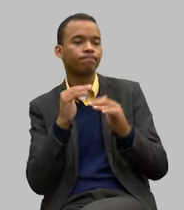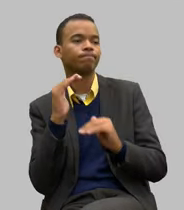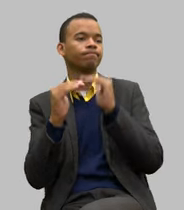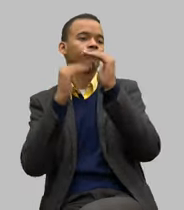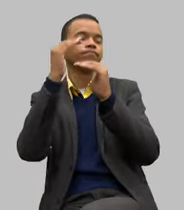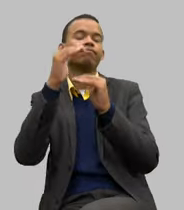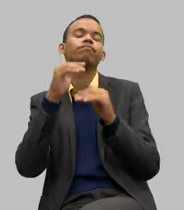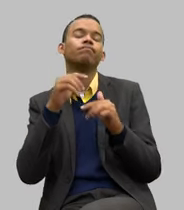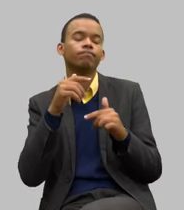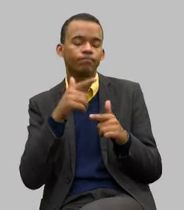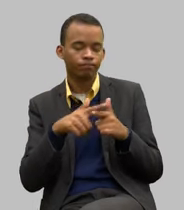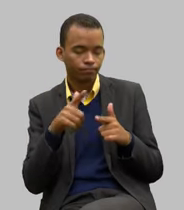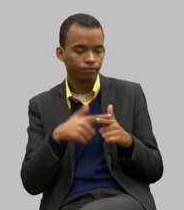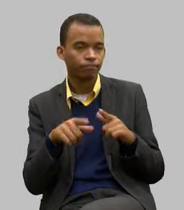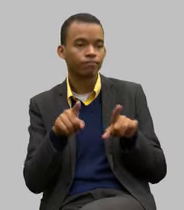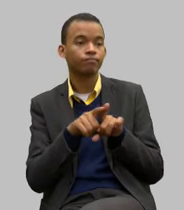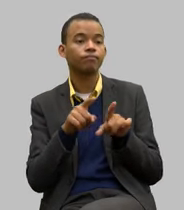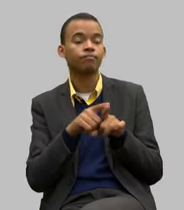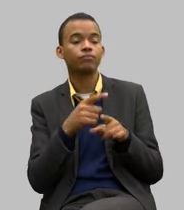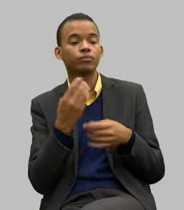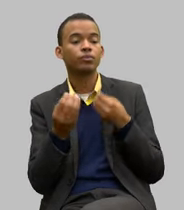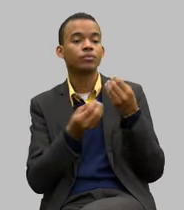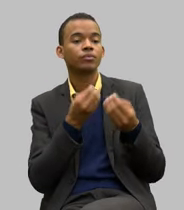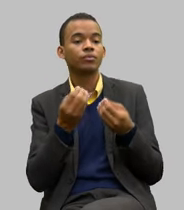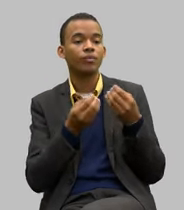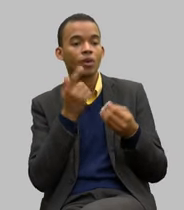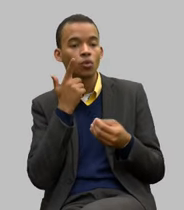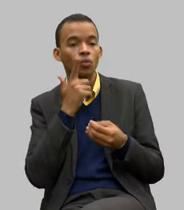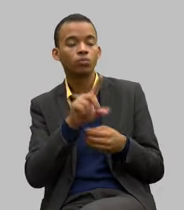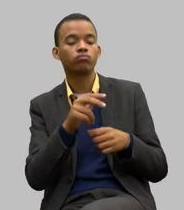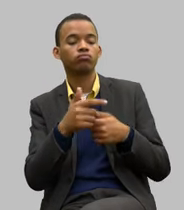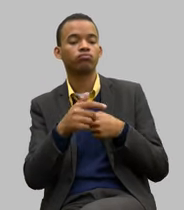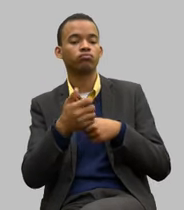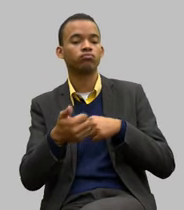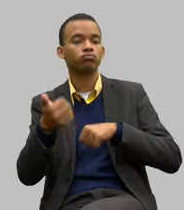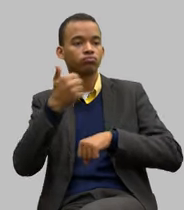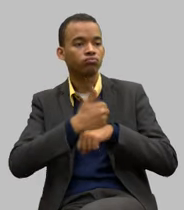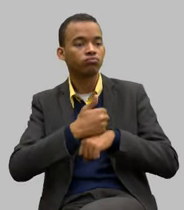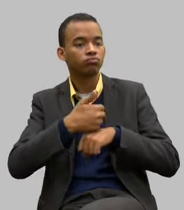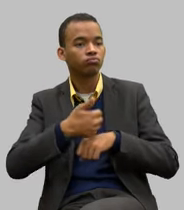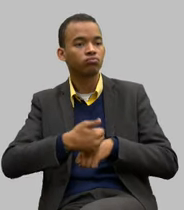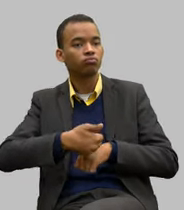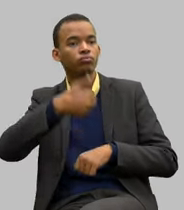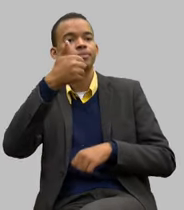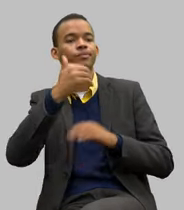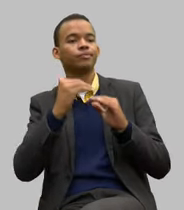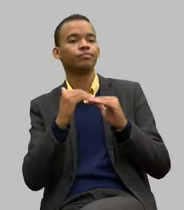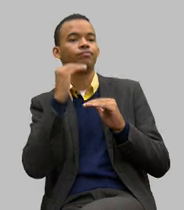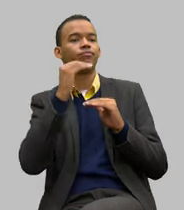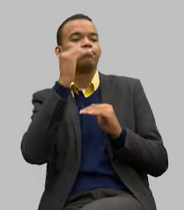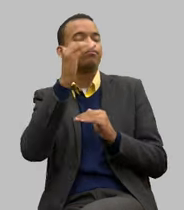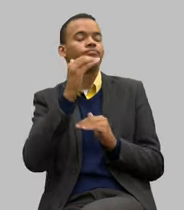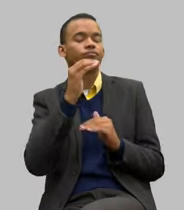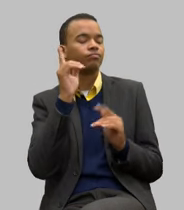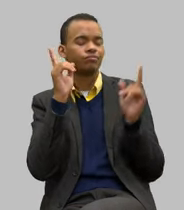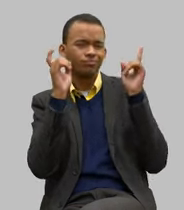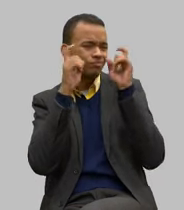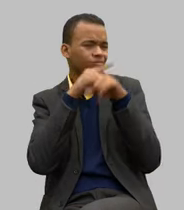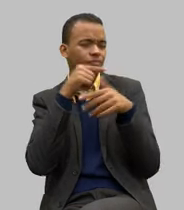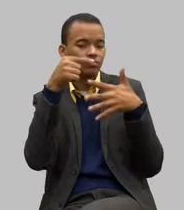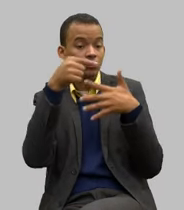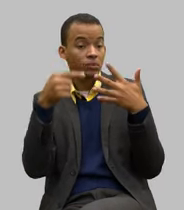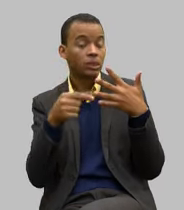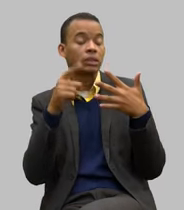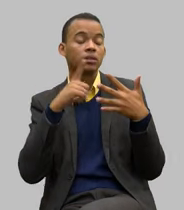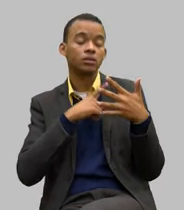previs de promoções de critérios ou seja tudo aquilo que a lei orgânica